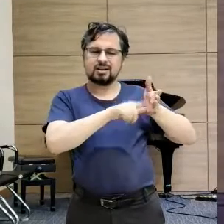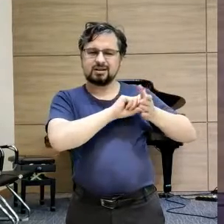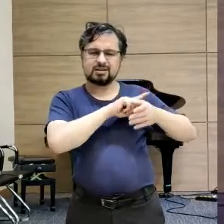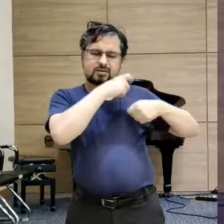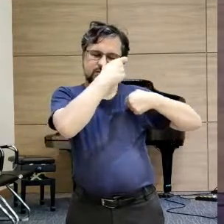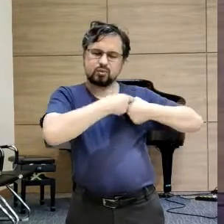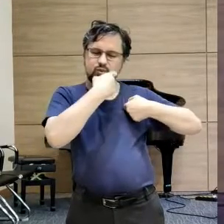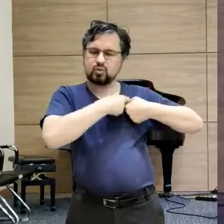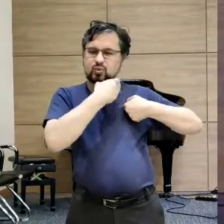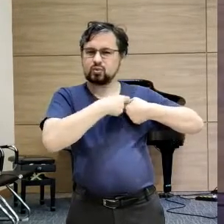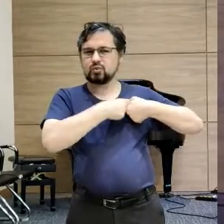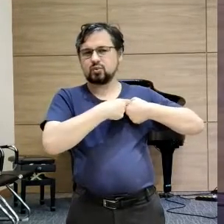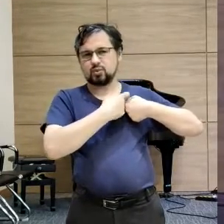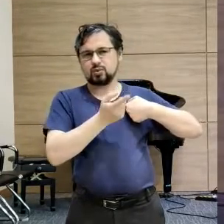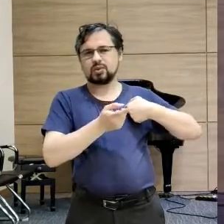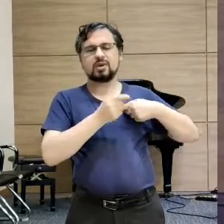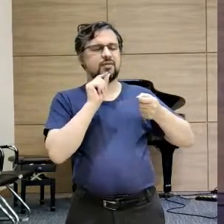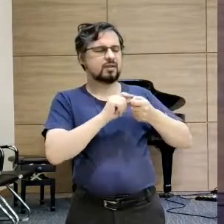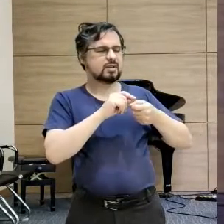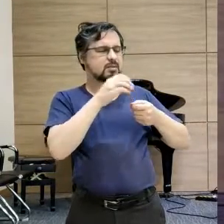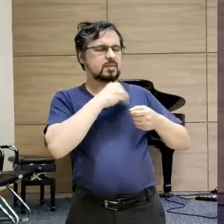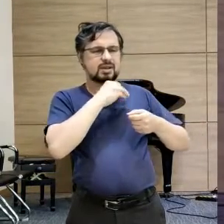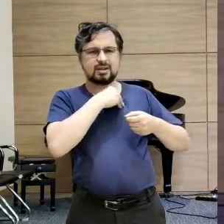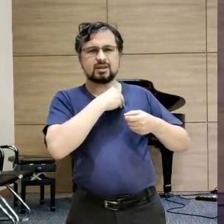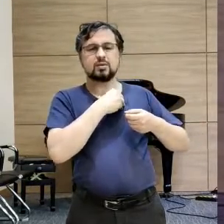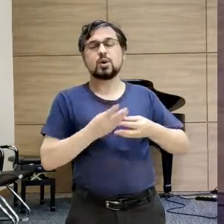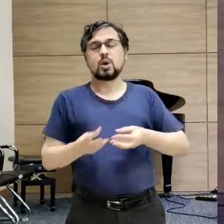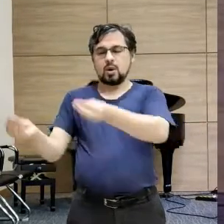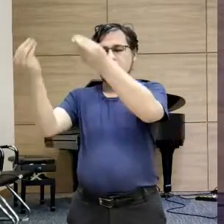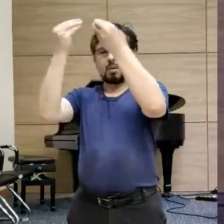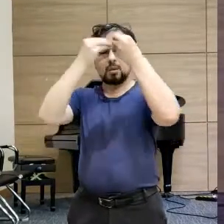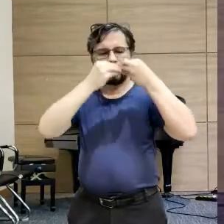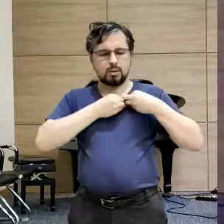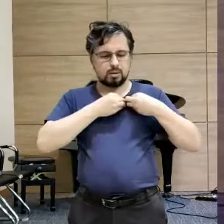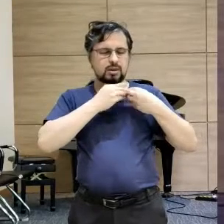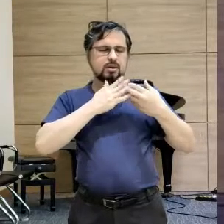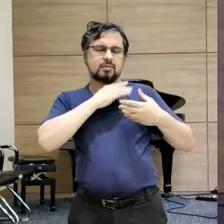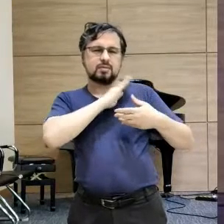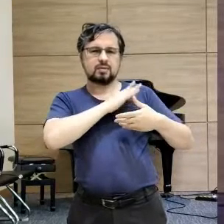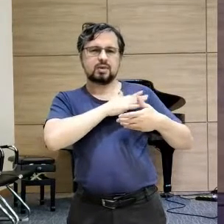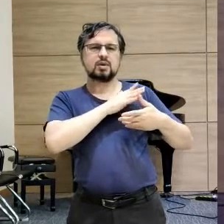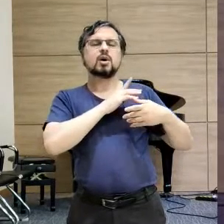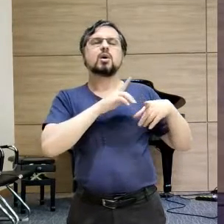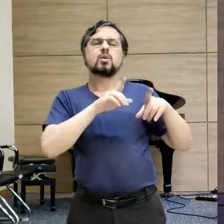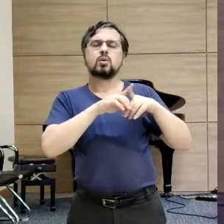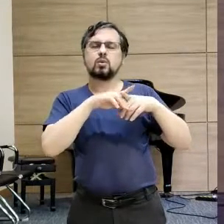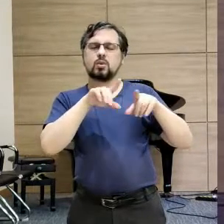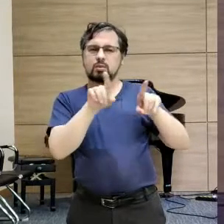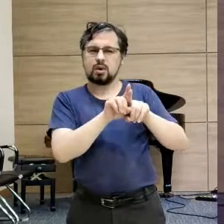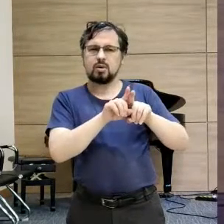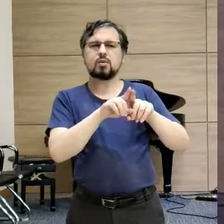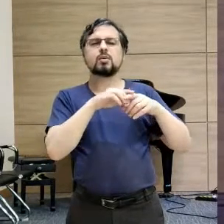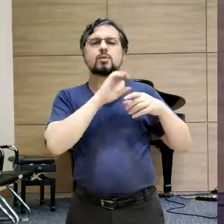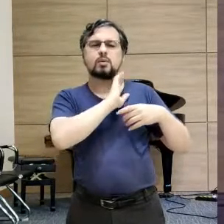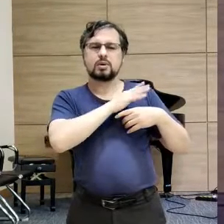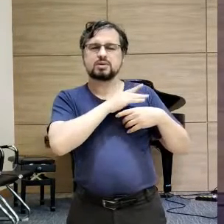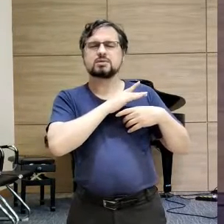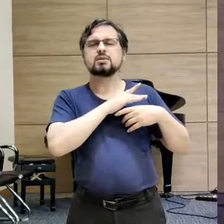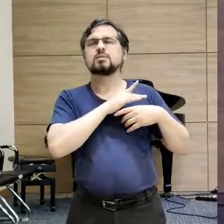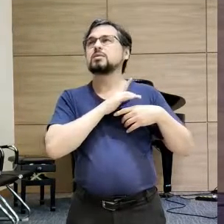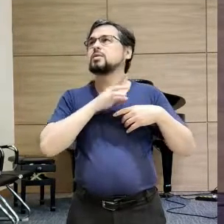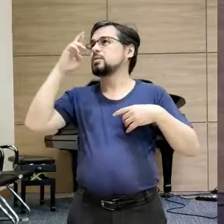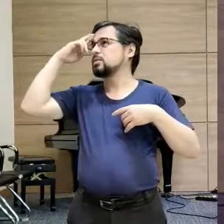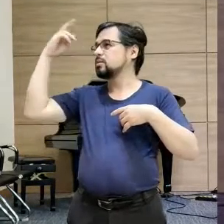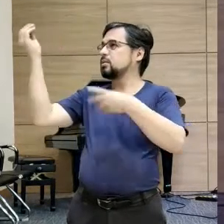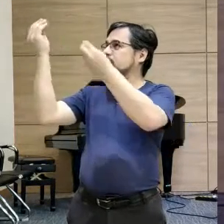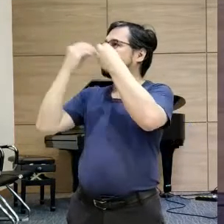ao ponto de cometer as maiores atrocidades, e coloca em mim aquele coração que o Senhor ofereceu em Ezequiel, um coração de carne,